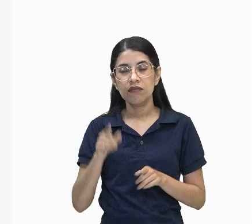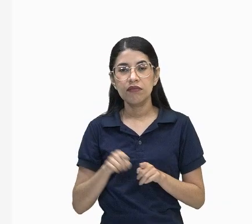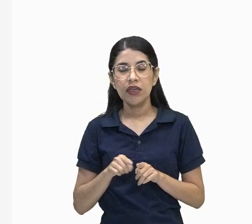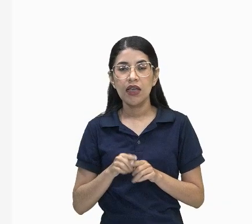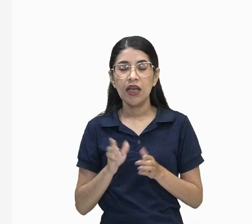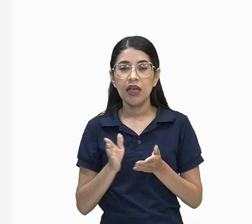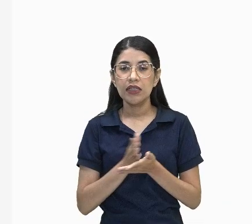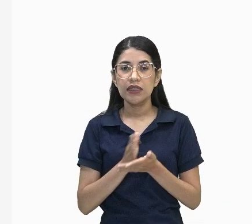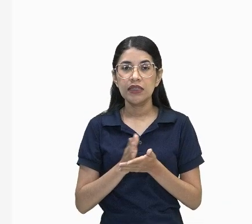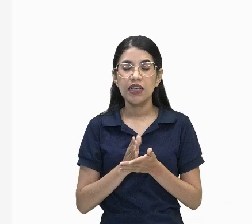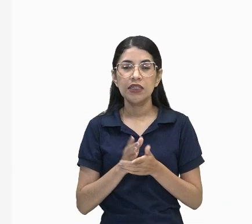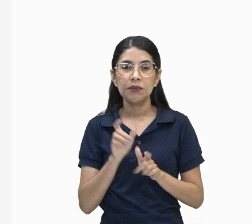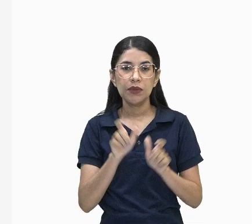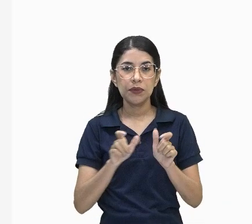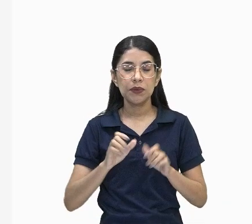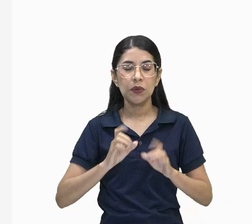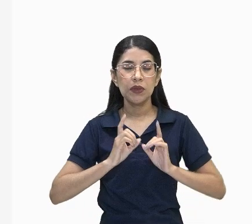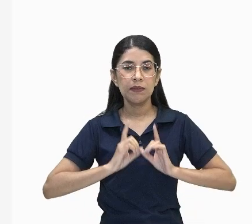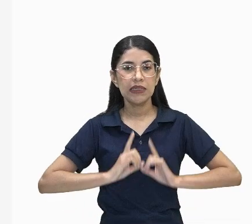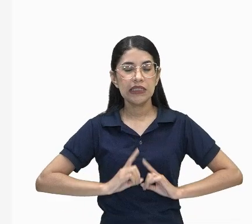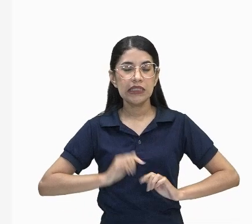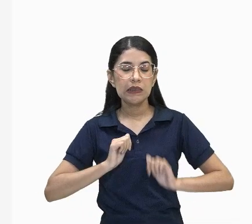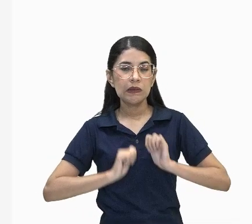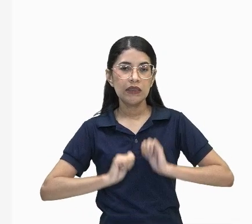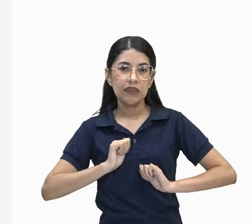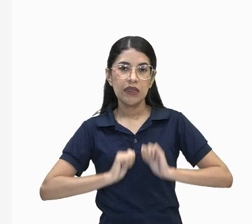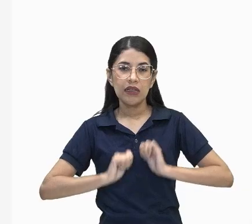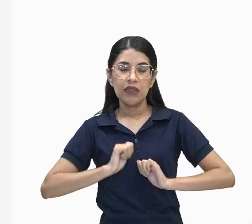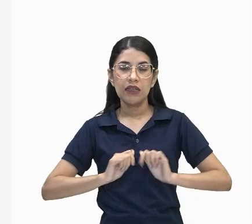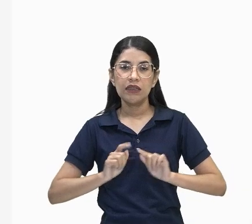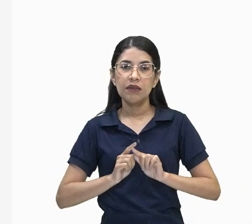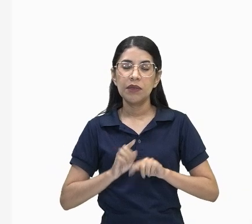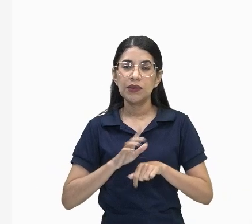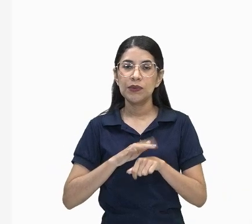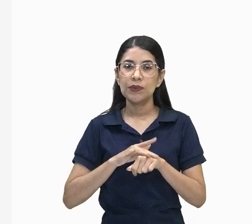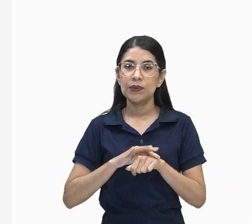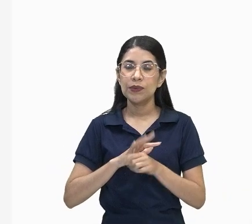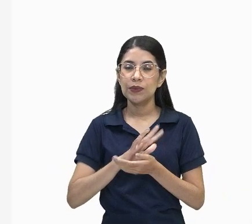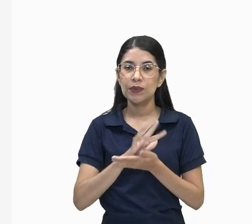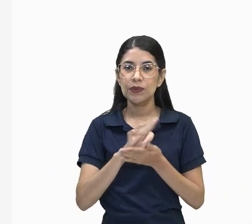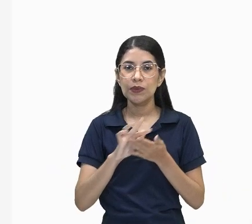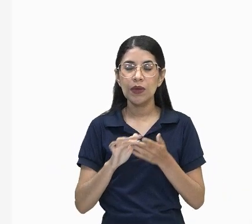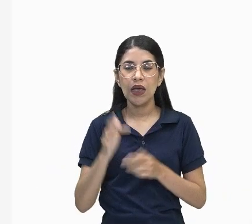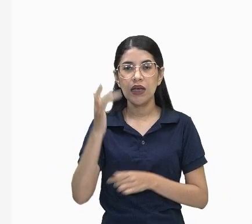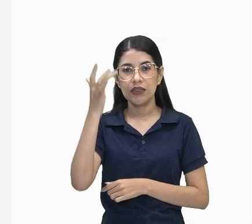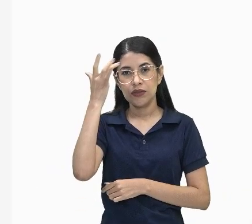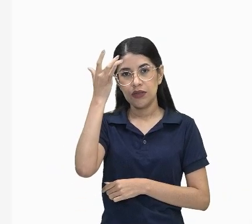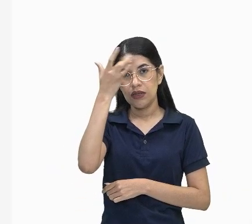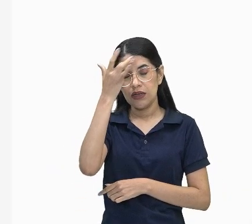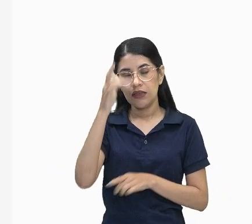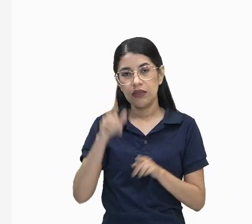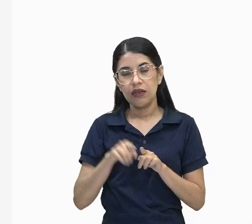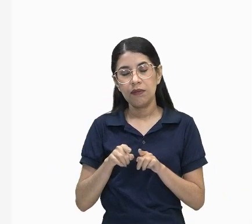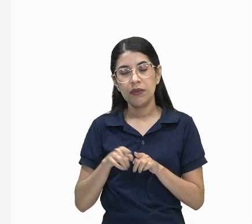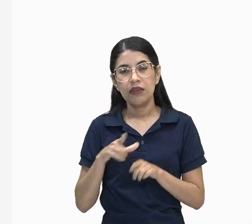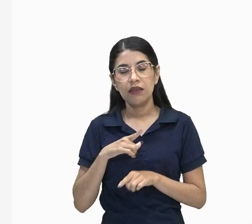com depressão, com ansiedade, com várias doenças mentais, doenças psicológicas